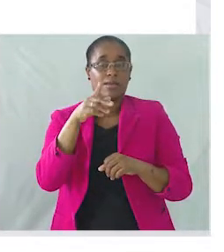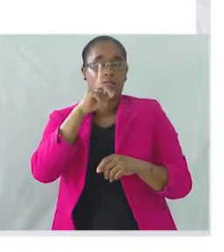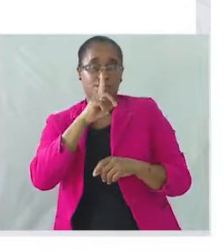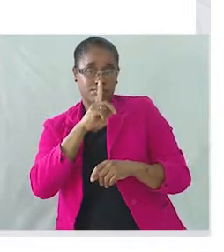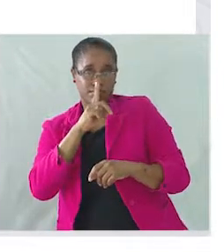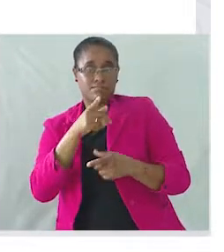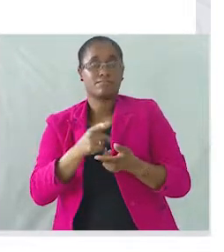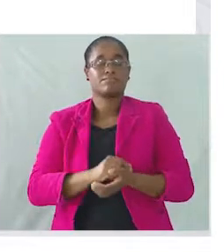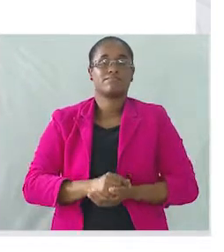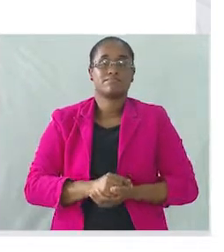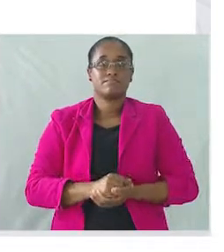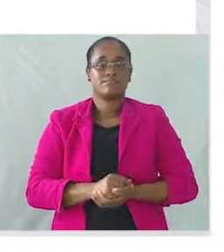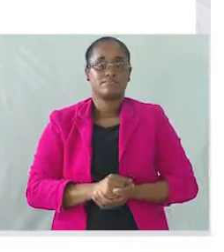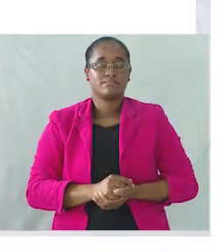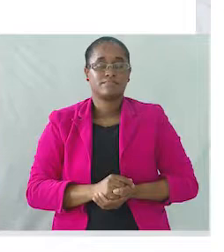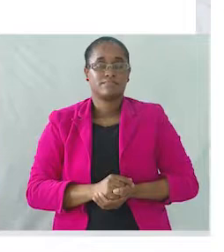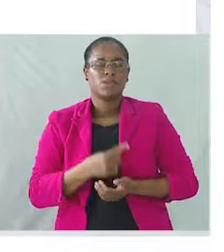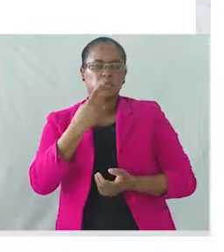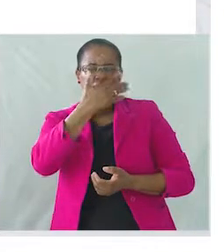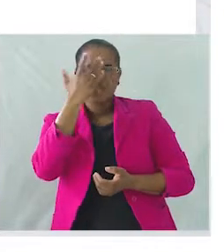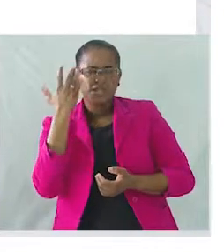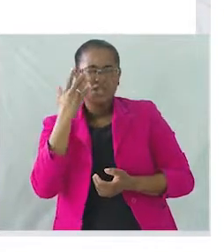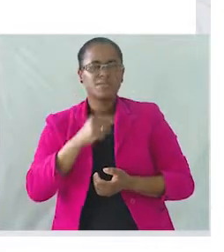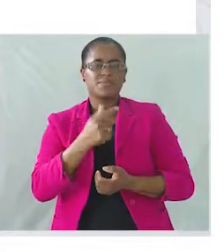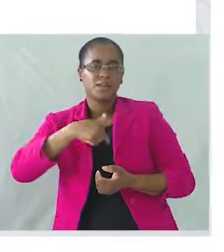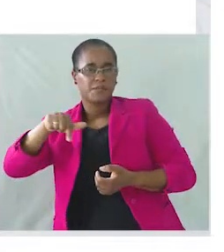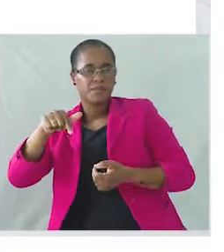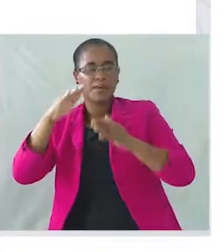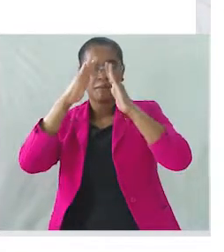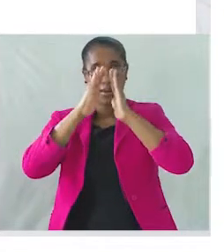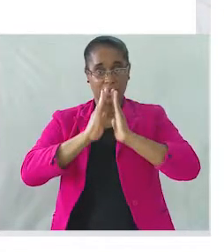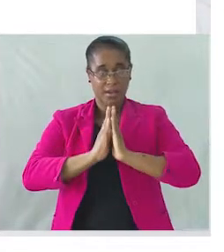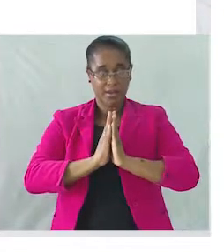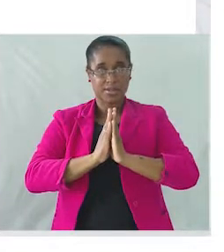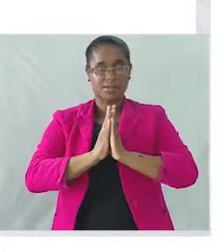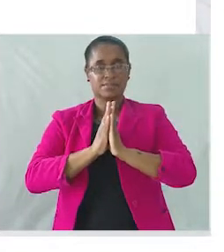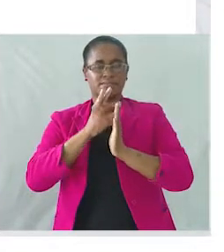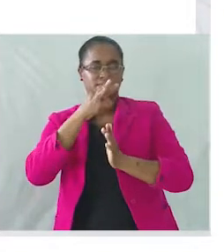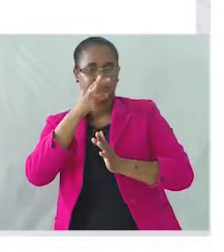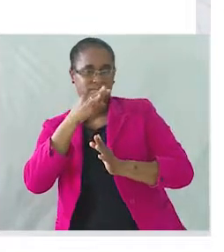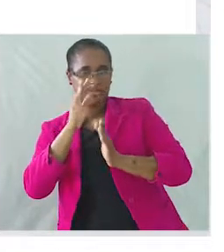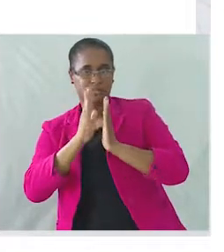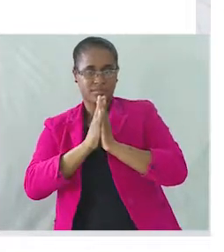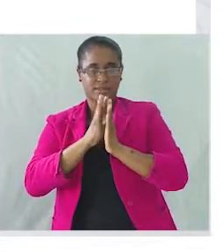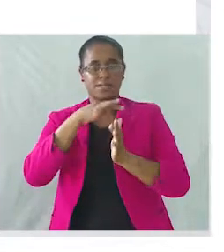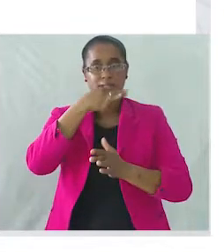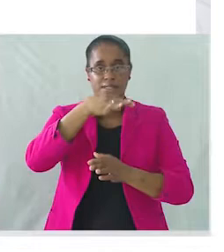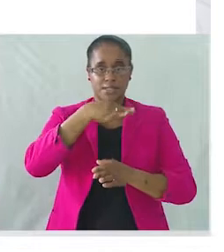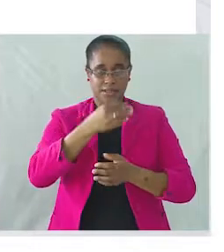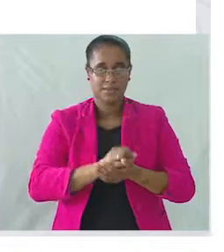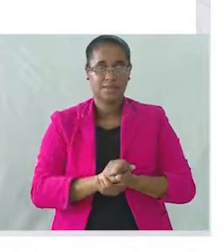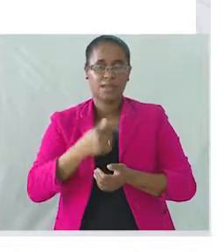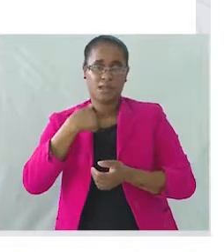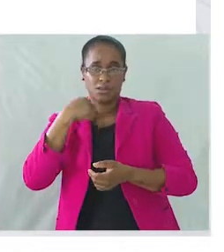segredo consigo. Um dia, foi à igreja confessar-se e disse: Tenho um